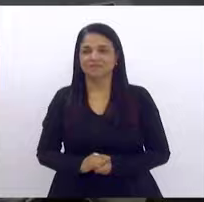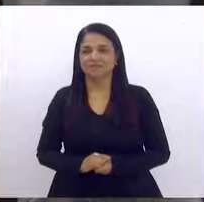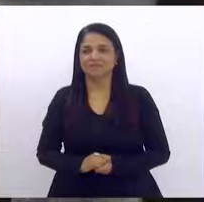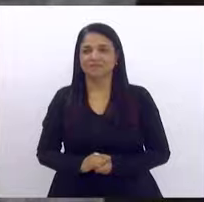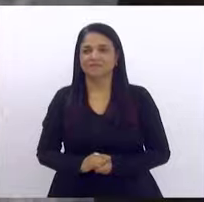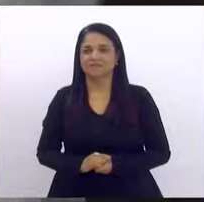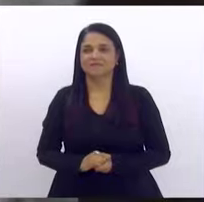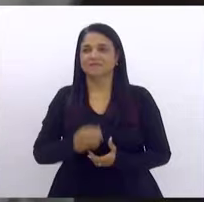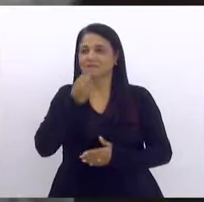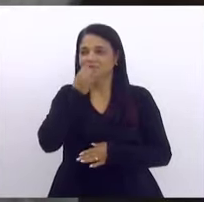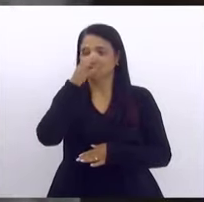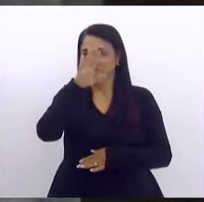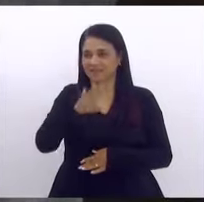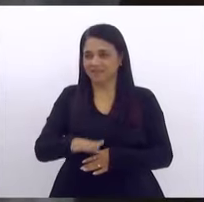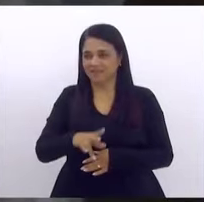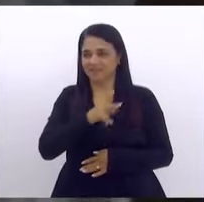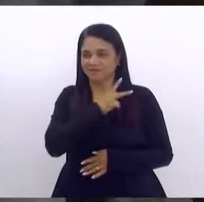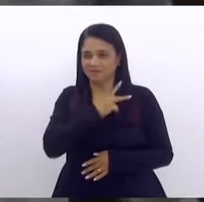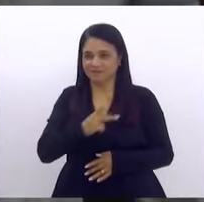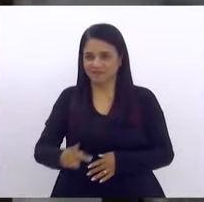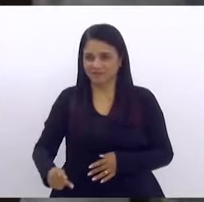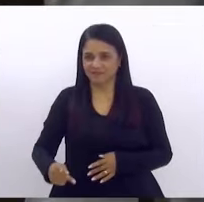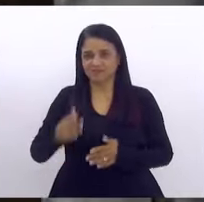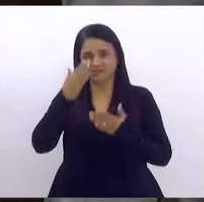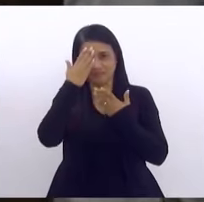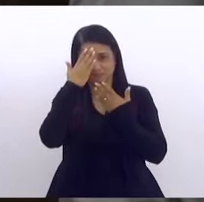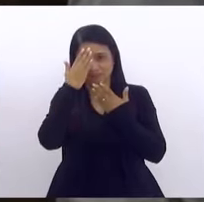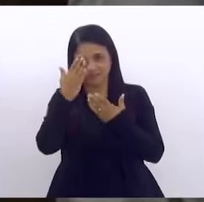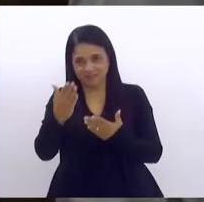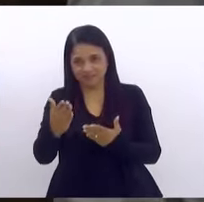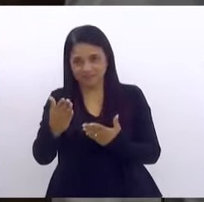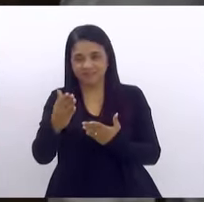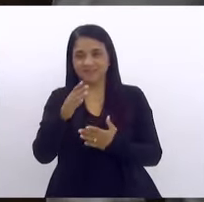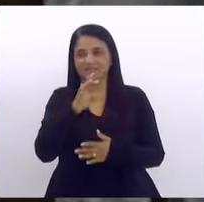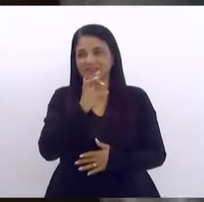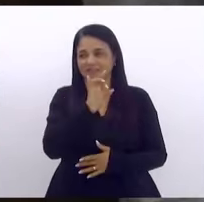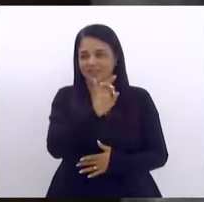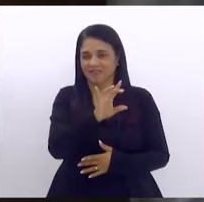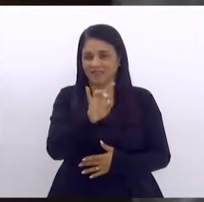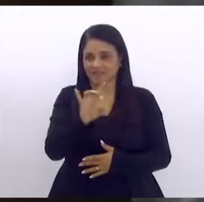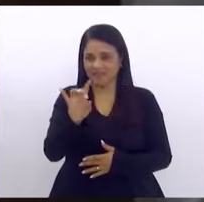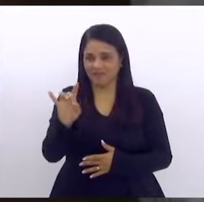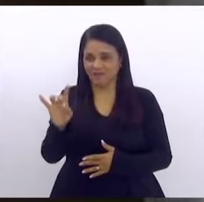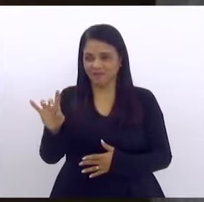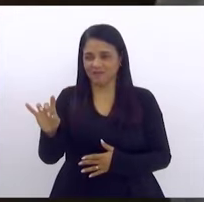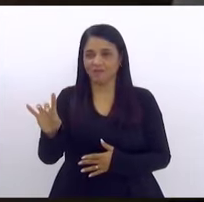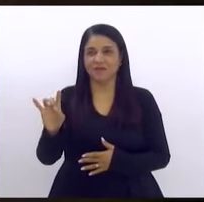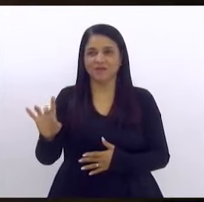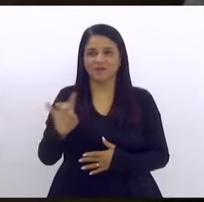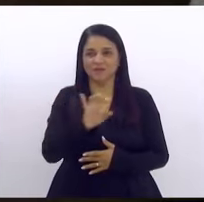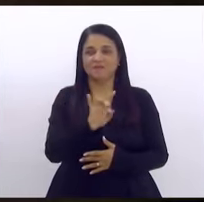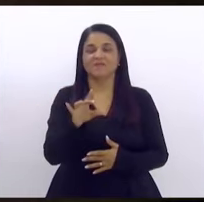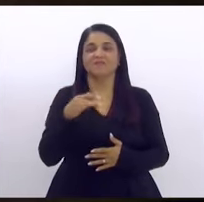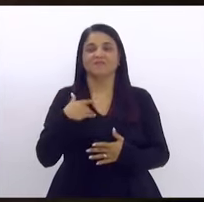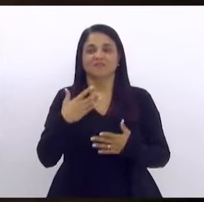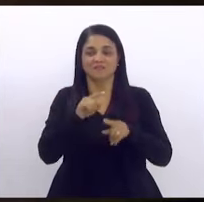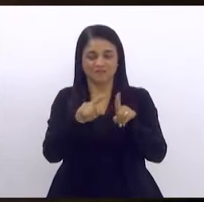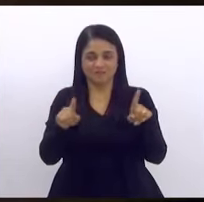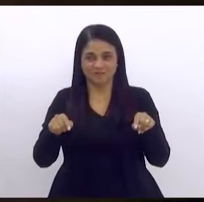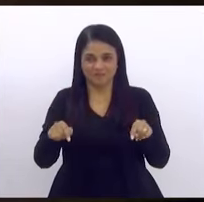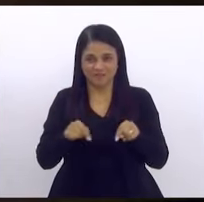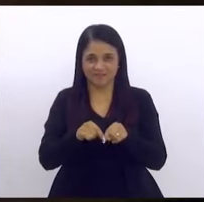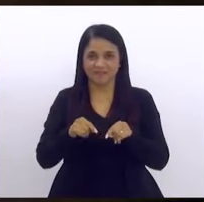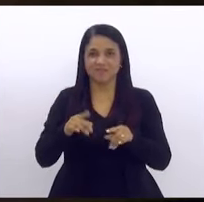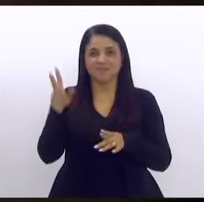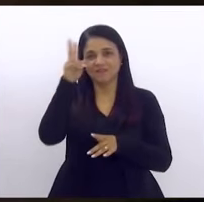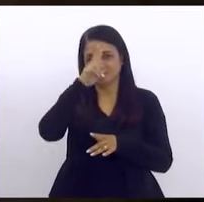Boa tarde, presidente. Boa tarde. Primeiramente, agradecer lá, né, a lembrança que encaminhou para o nosso gabinete, né, lembrando aí as